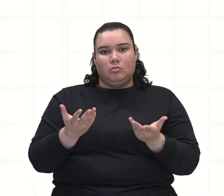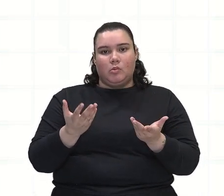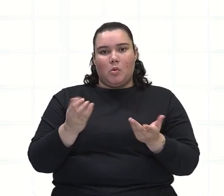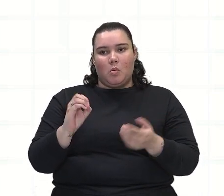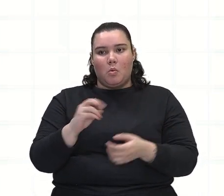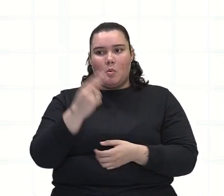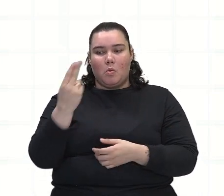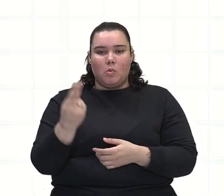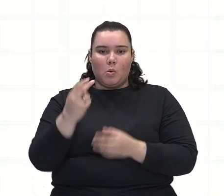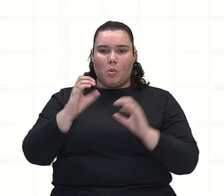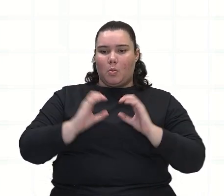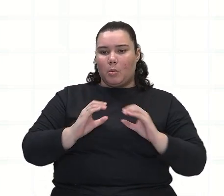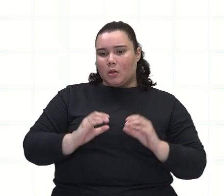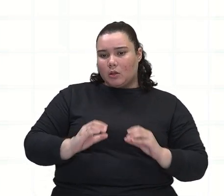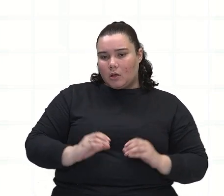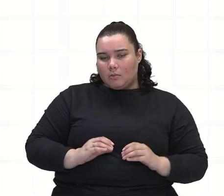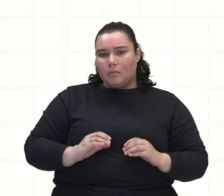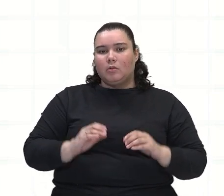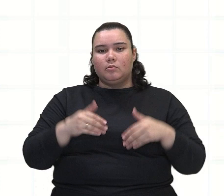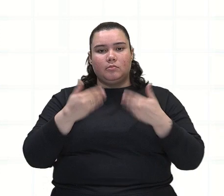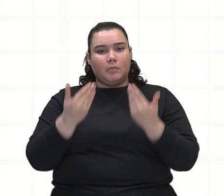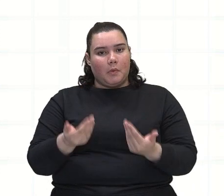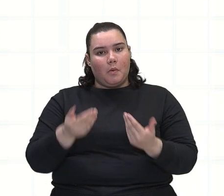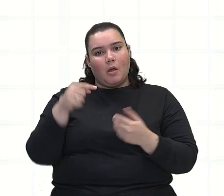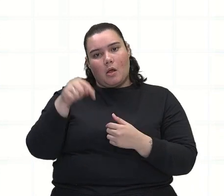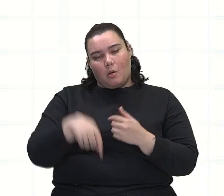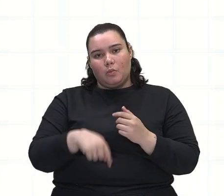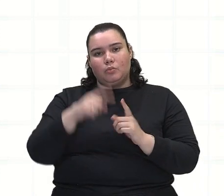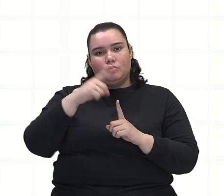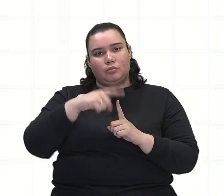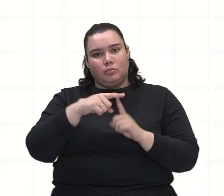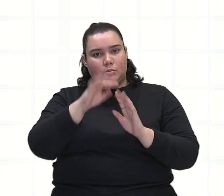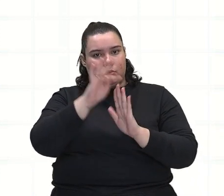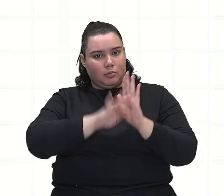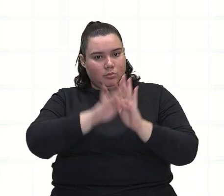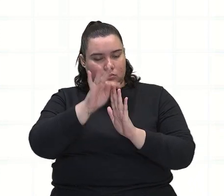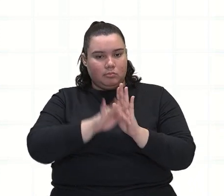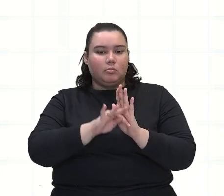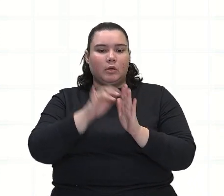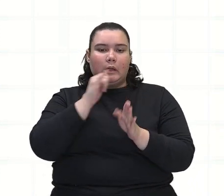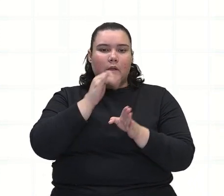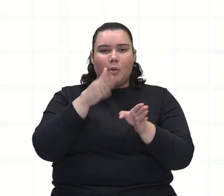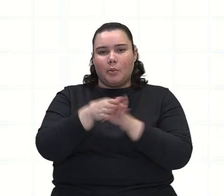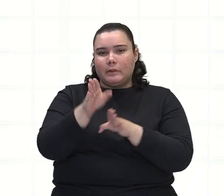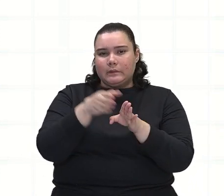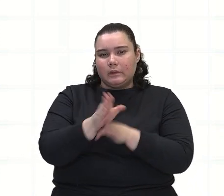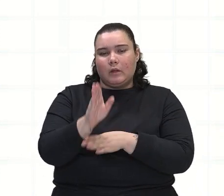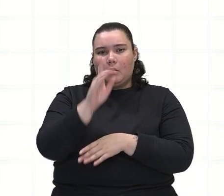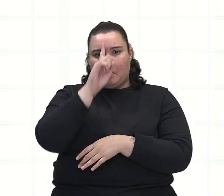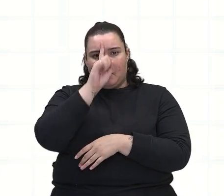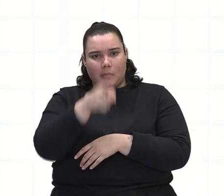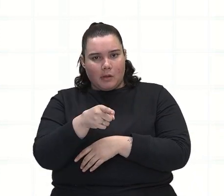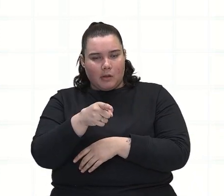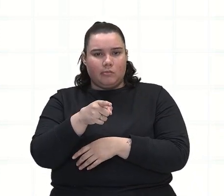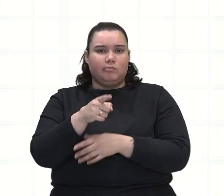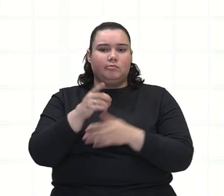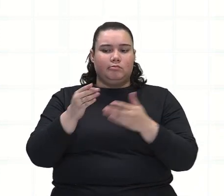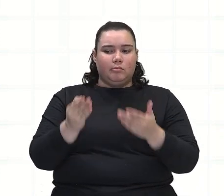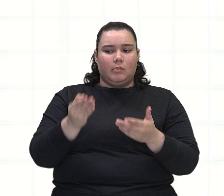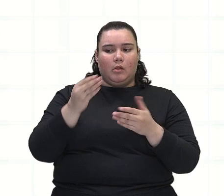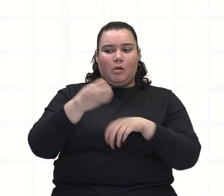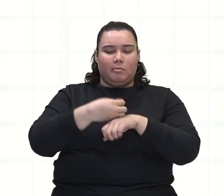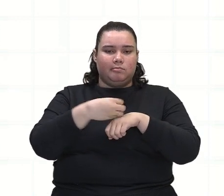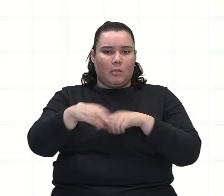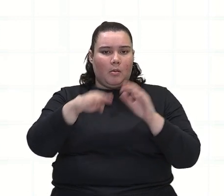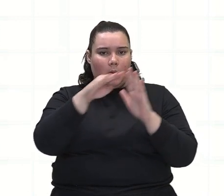algum comportamento. Então, por isso, ele traz essas finalidades. Orienta, dá ordem, dá comando, dá conselho de